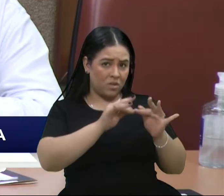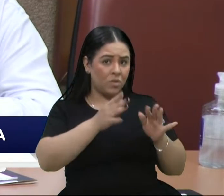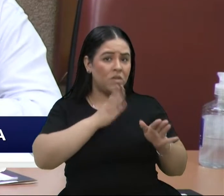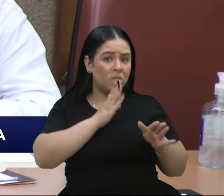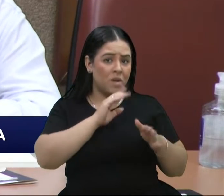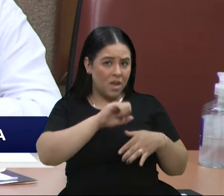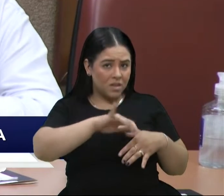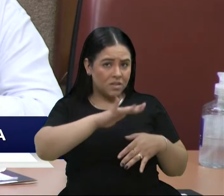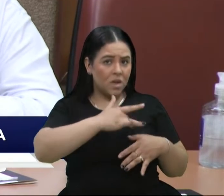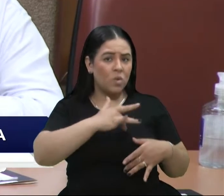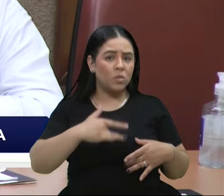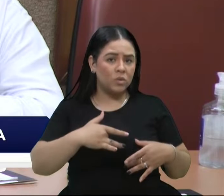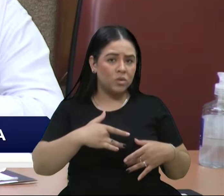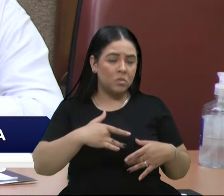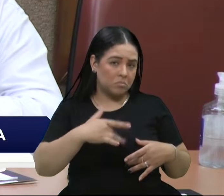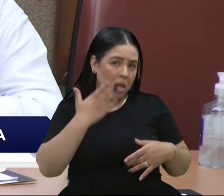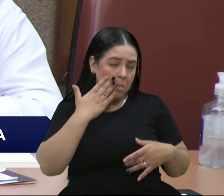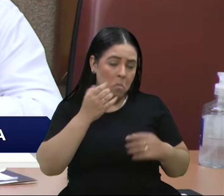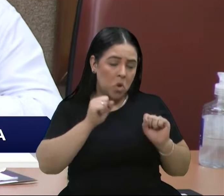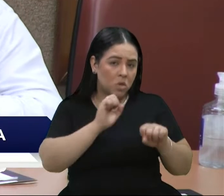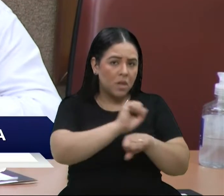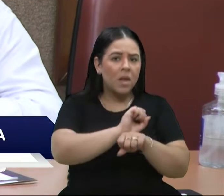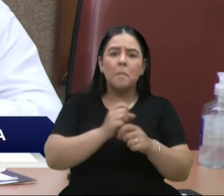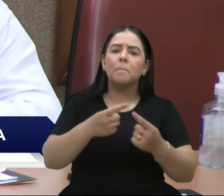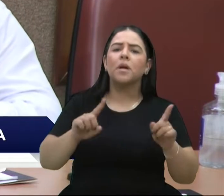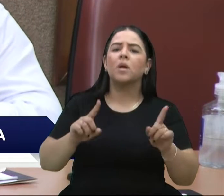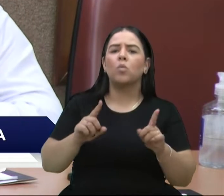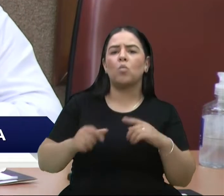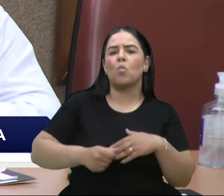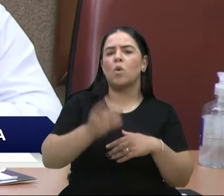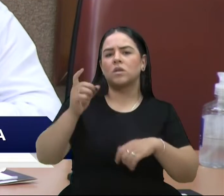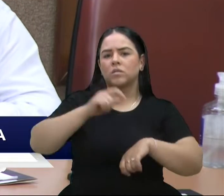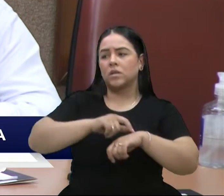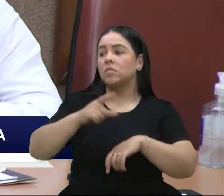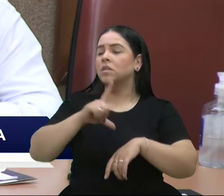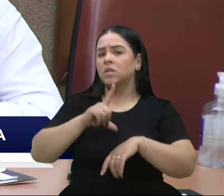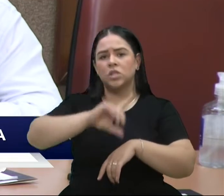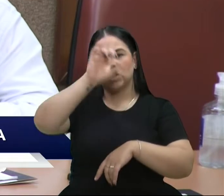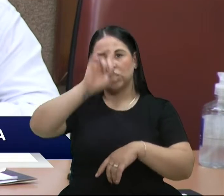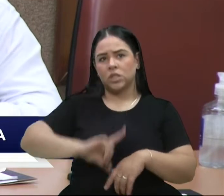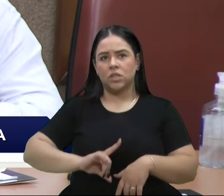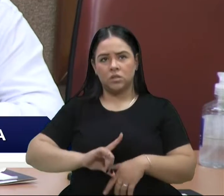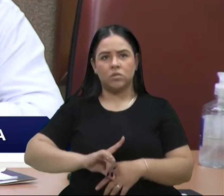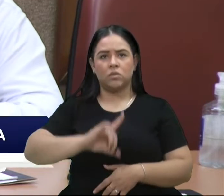Mas esperar quanto tempo? Então, cada um tem o seu direito a ter cirurgia. O